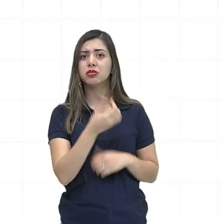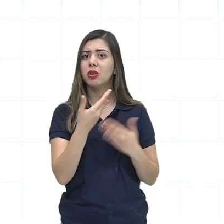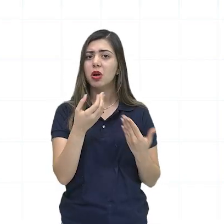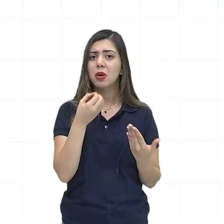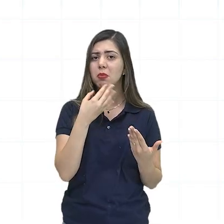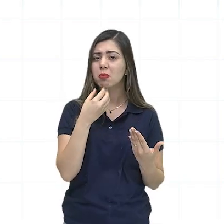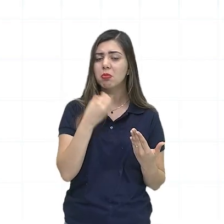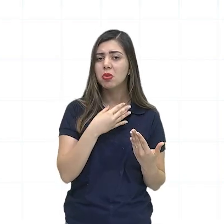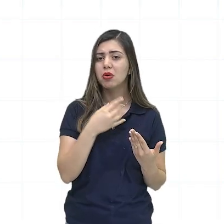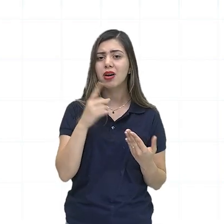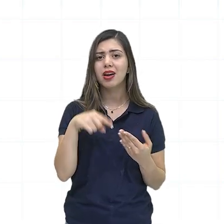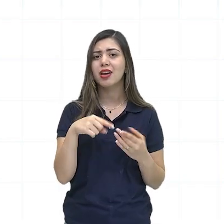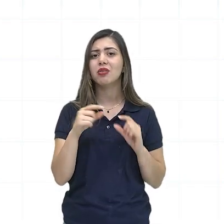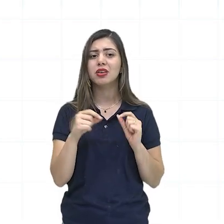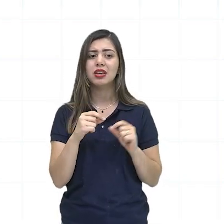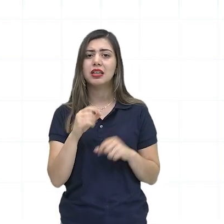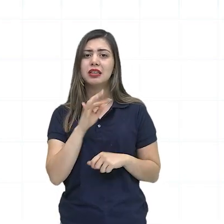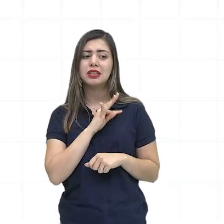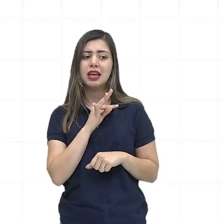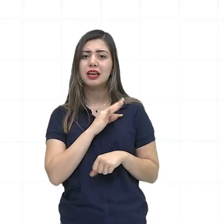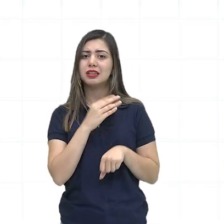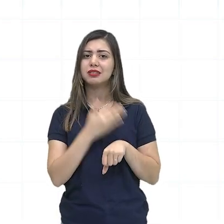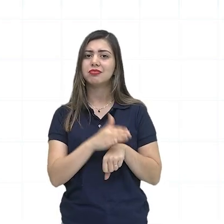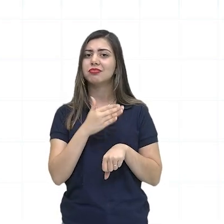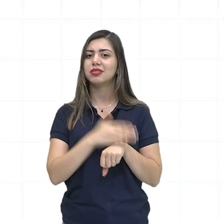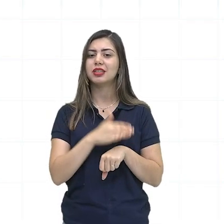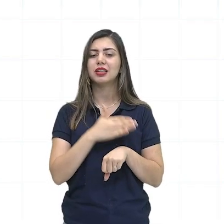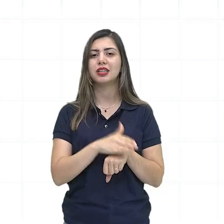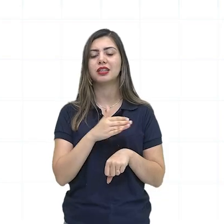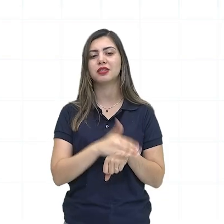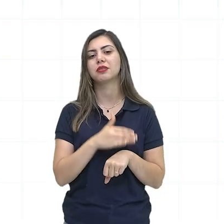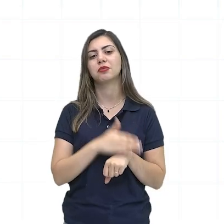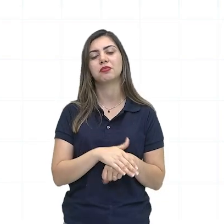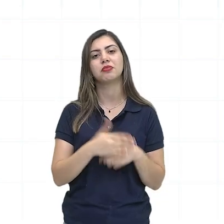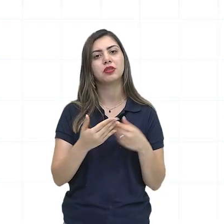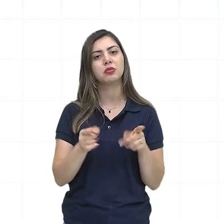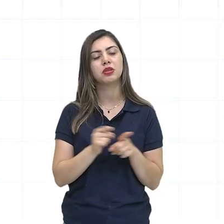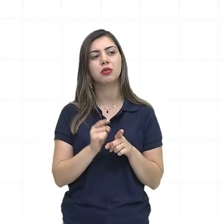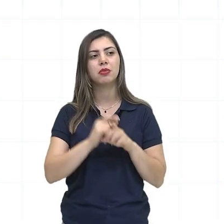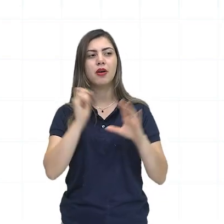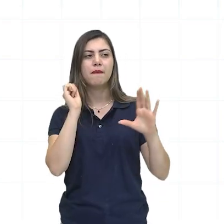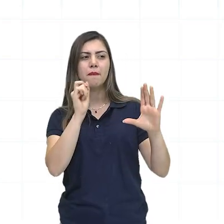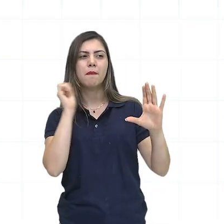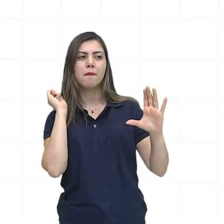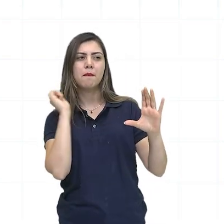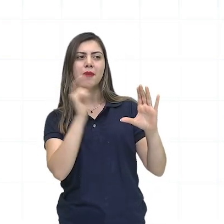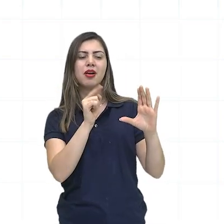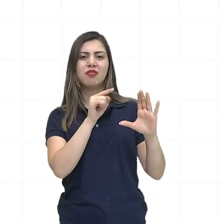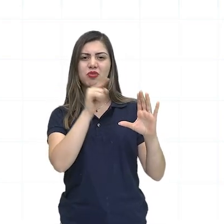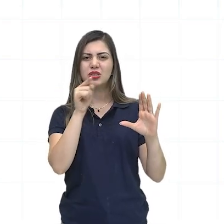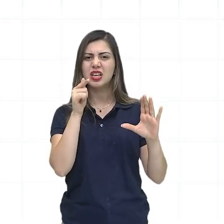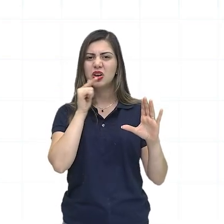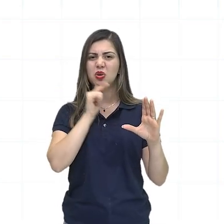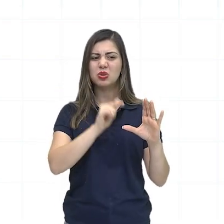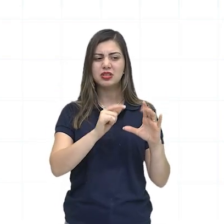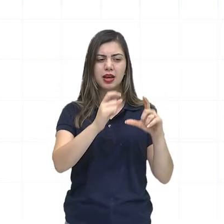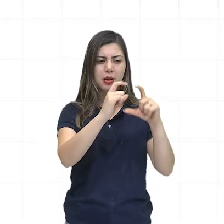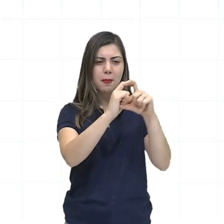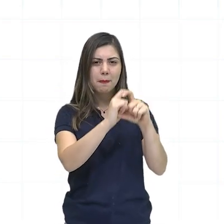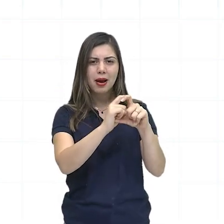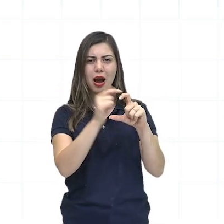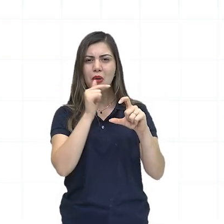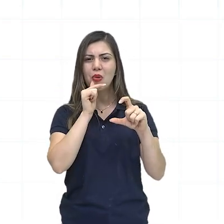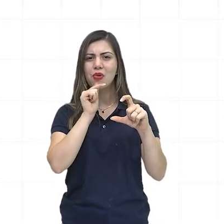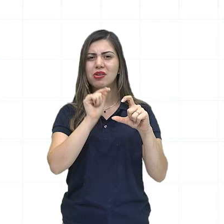como eu falei para vocês, é técnica, é treino, tá bom? Assim também como no dardo, nem sempre você vai conseguir acertar na mosca